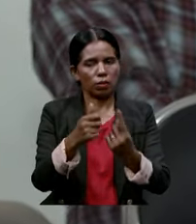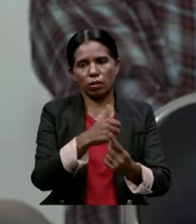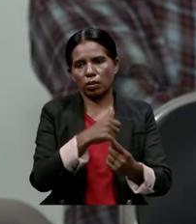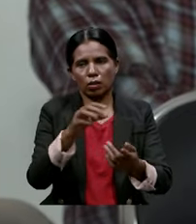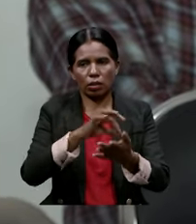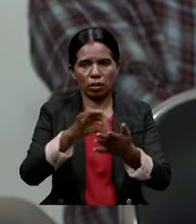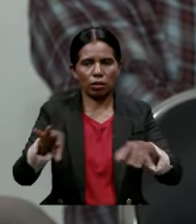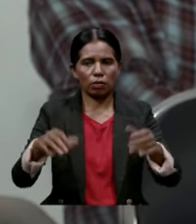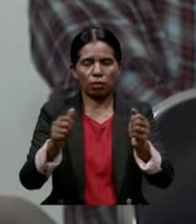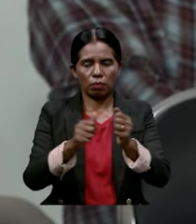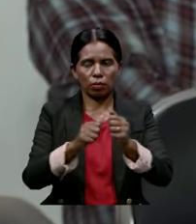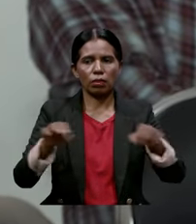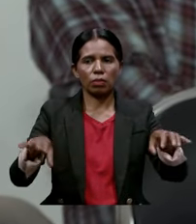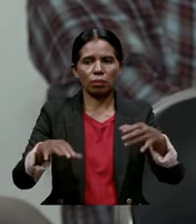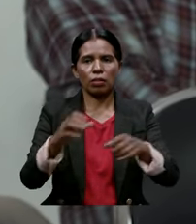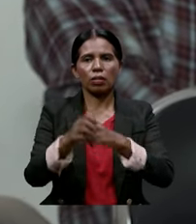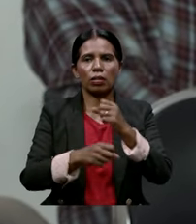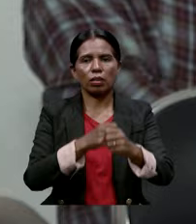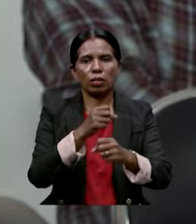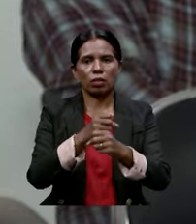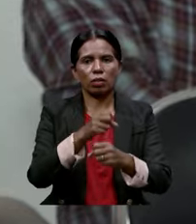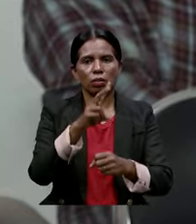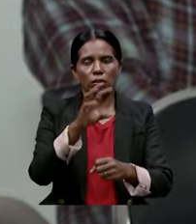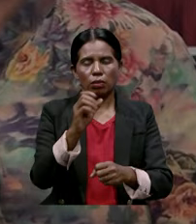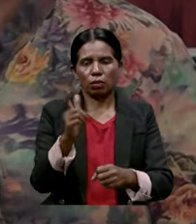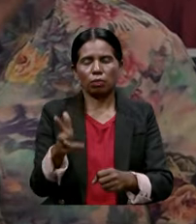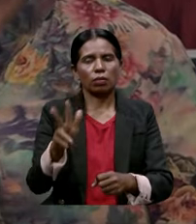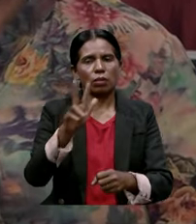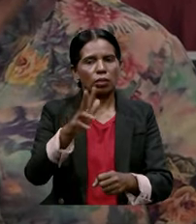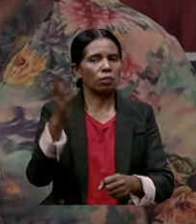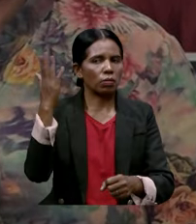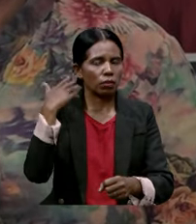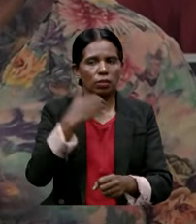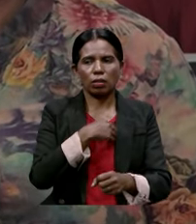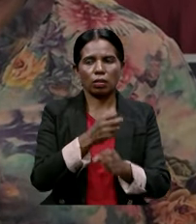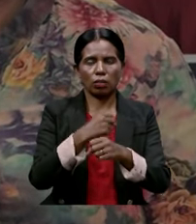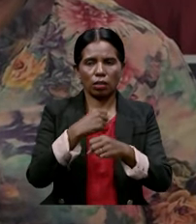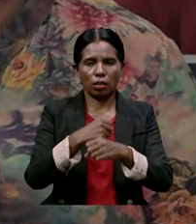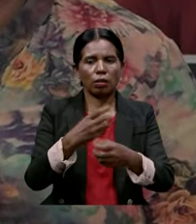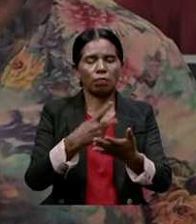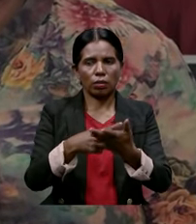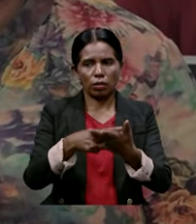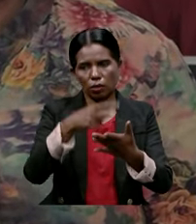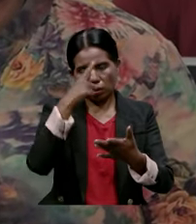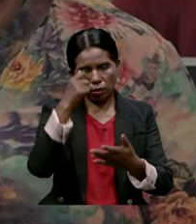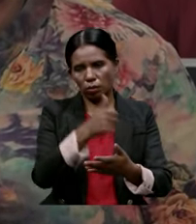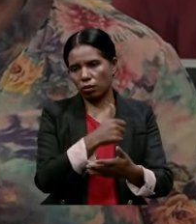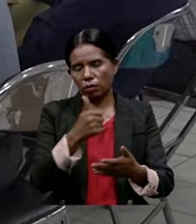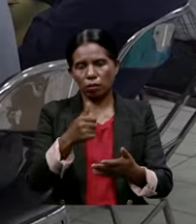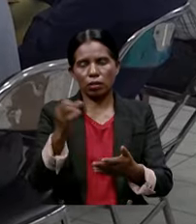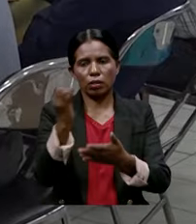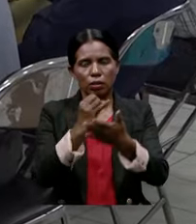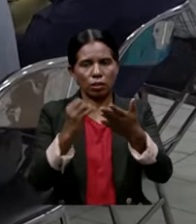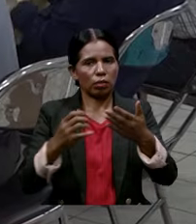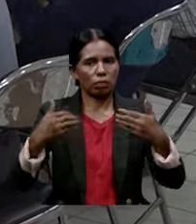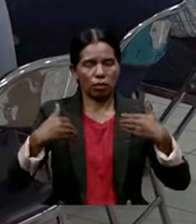assina contrato serviço e atina rihun rua recentolo ba koto, bebe sida que finaliza projeto no Balo latuia desenho nebe